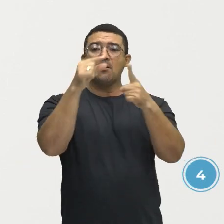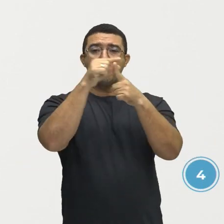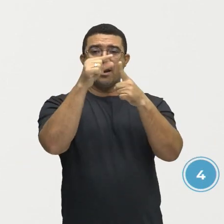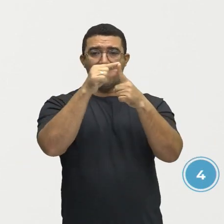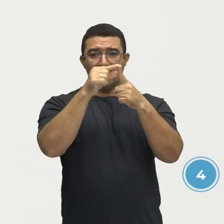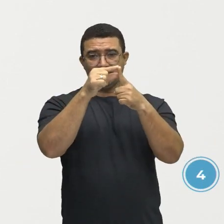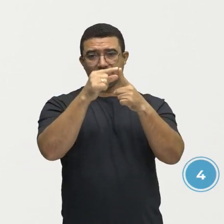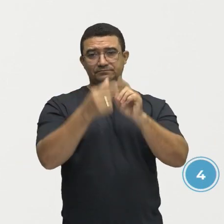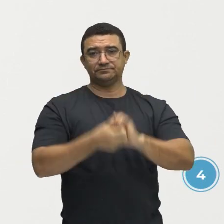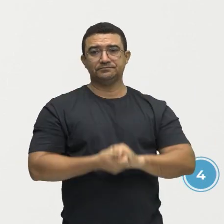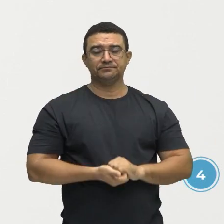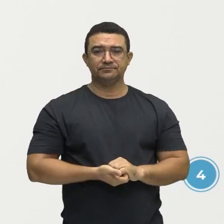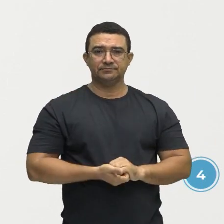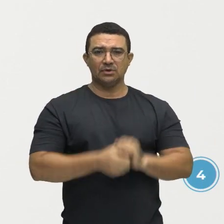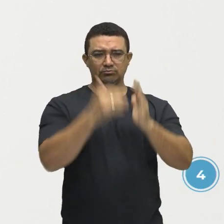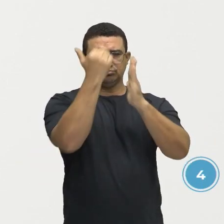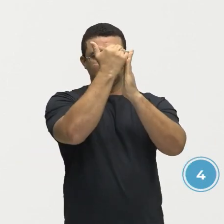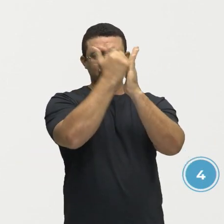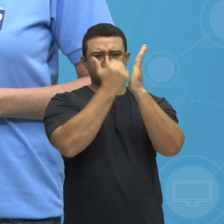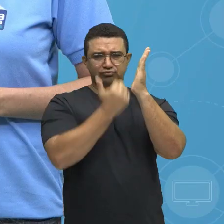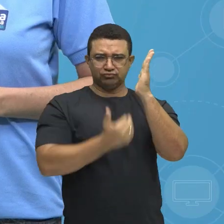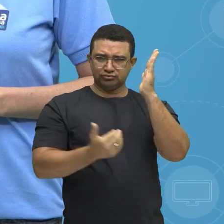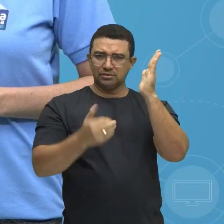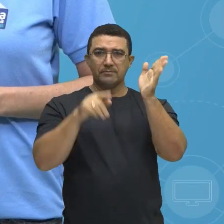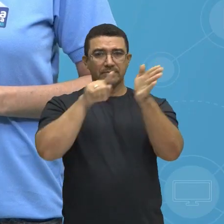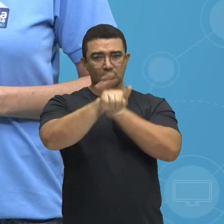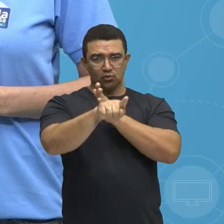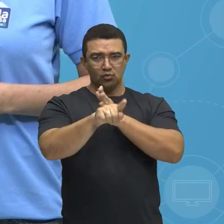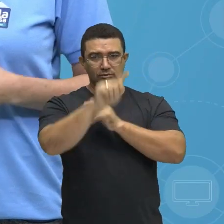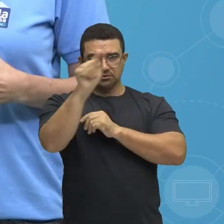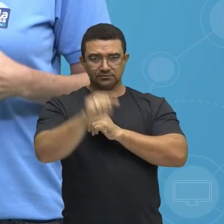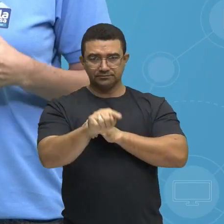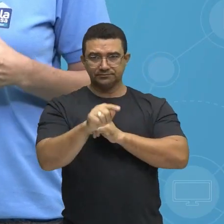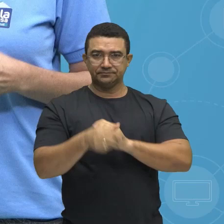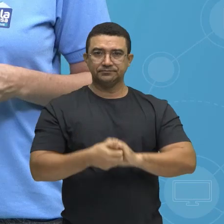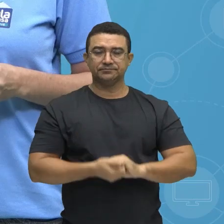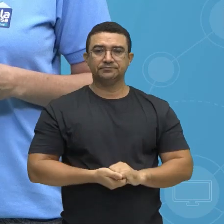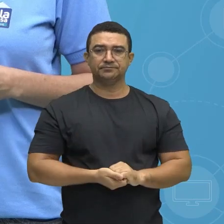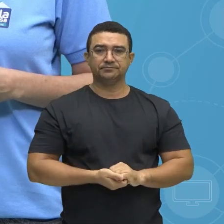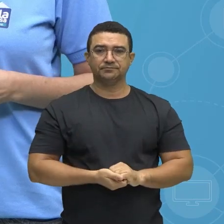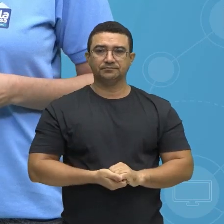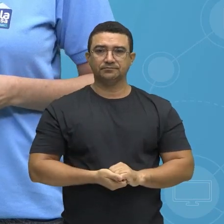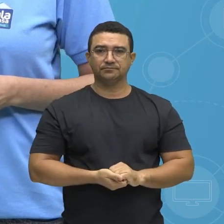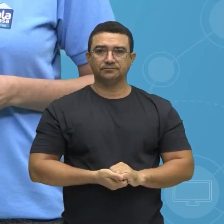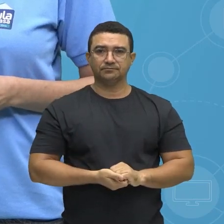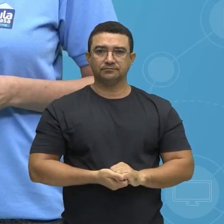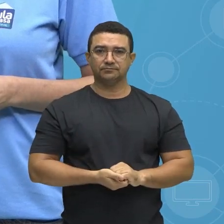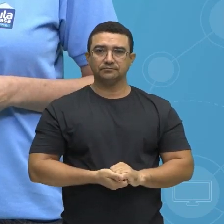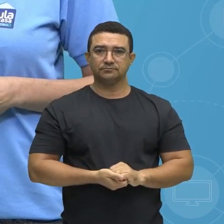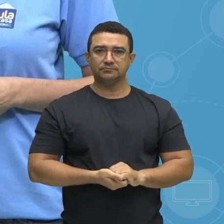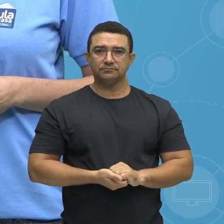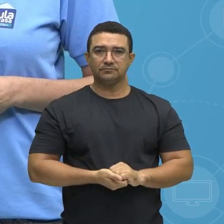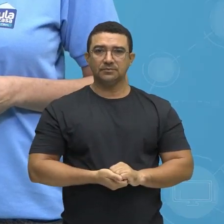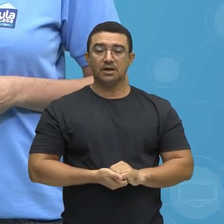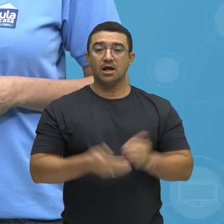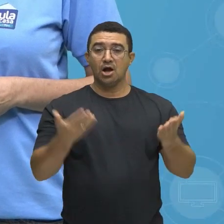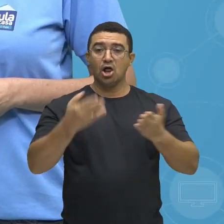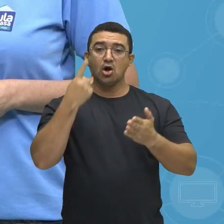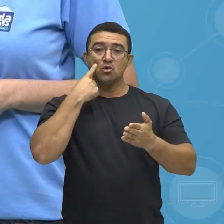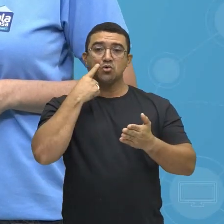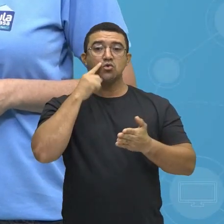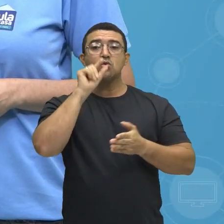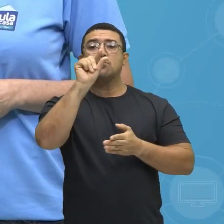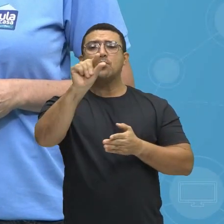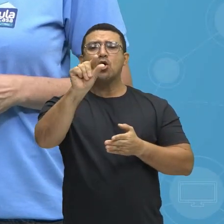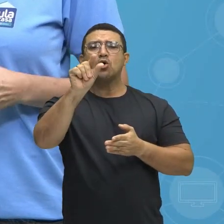pronomes interrogativos das double H words. Bom, acompanha aqui comigo, a gente vai ver um pouquinho desse uso dessas double H words. Vamos